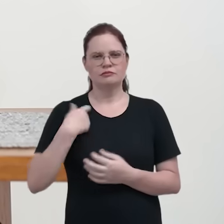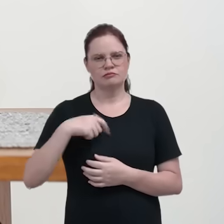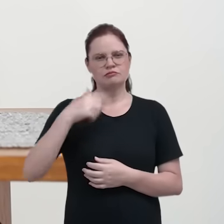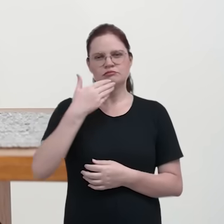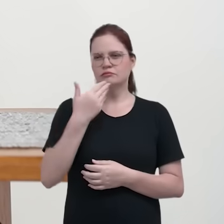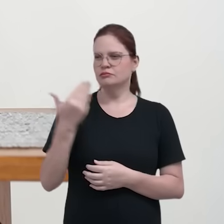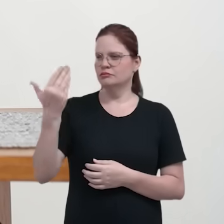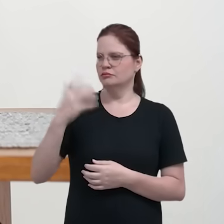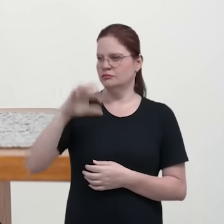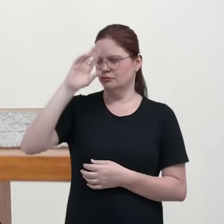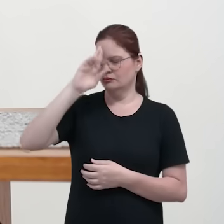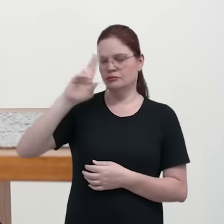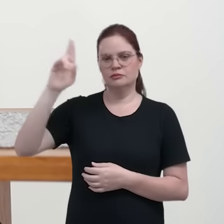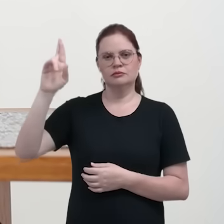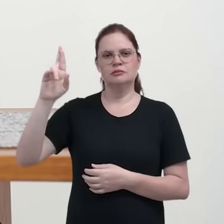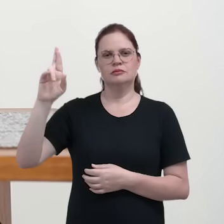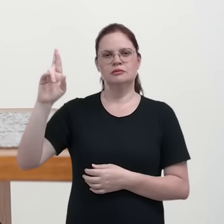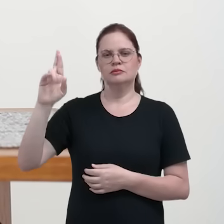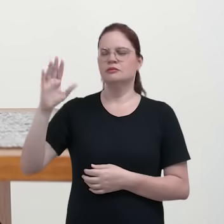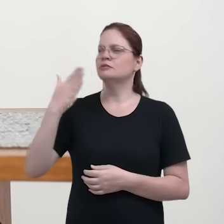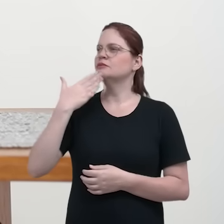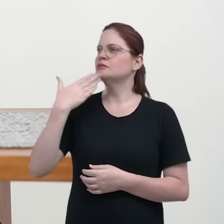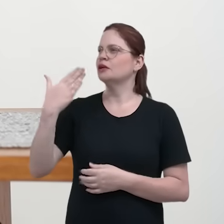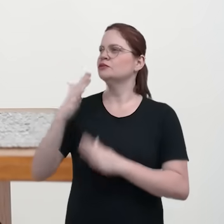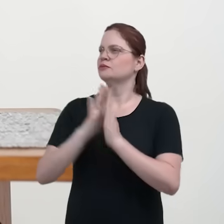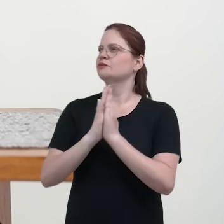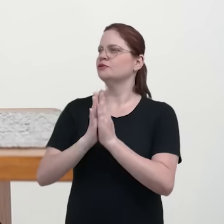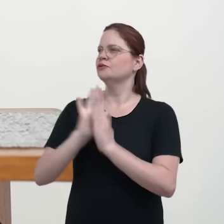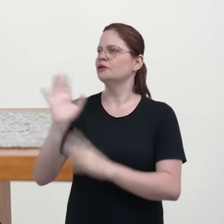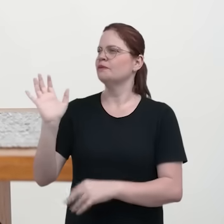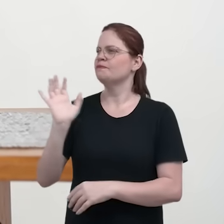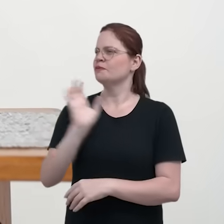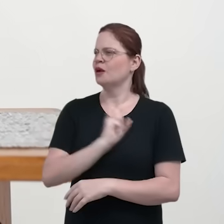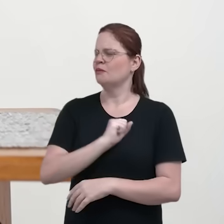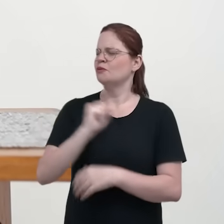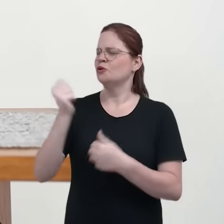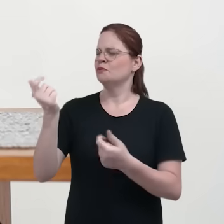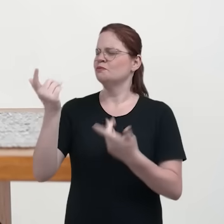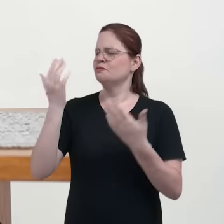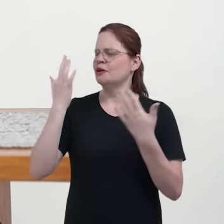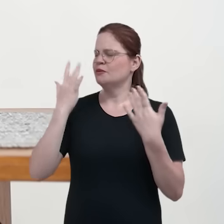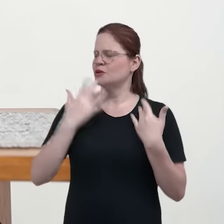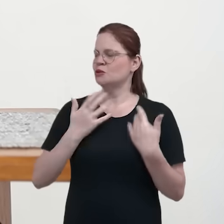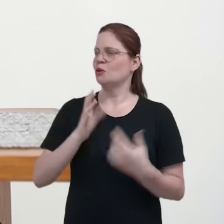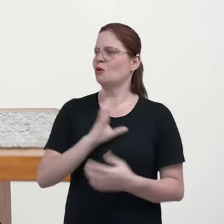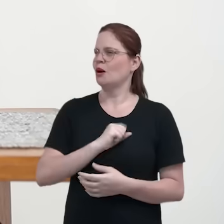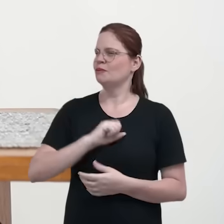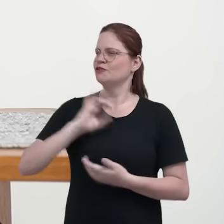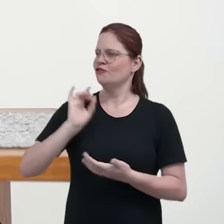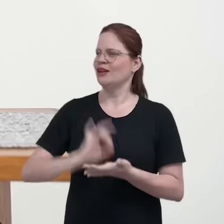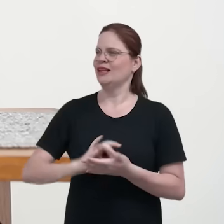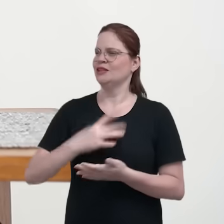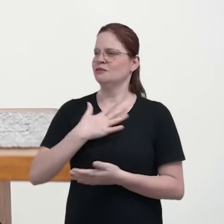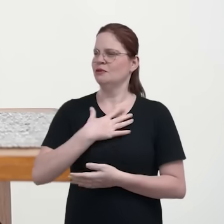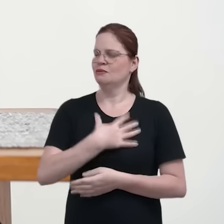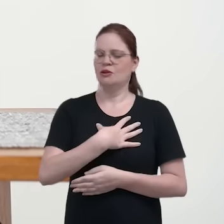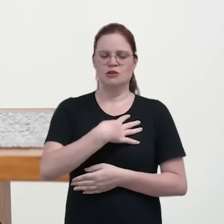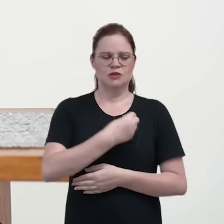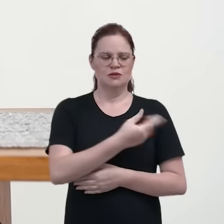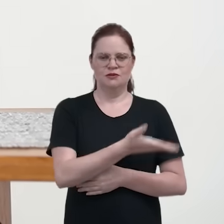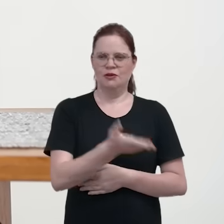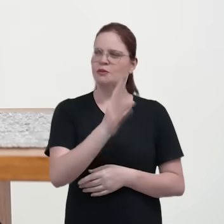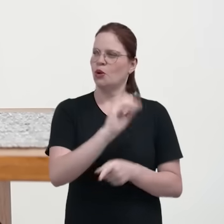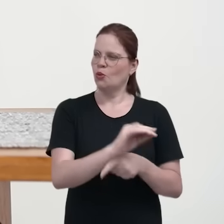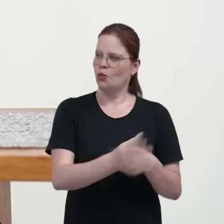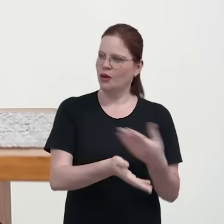família, peça ao Senhor: Senhor, me dá amor verdadeiro pelos meus filhos, mas me